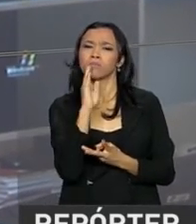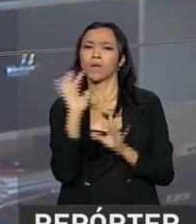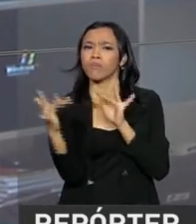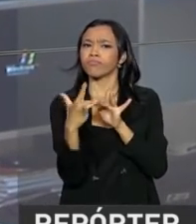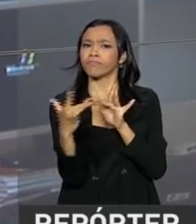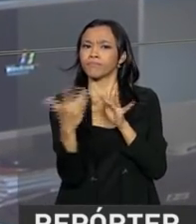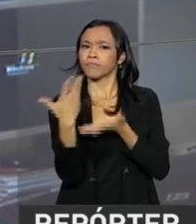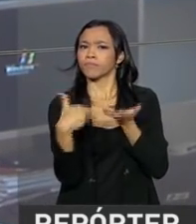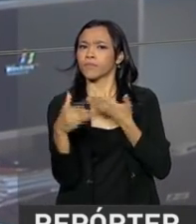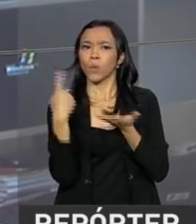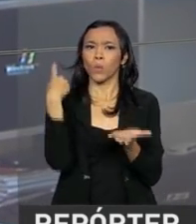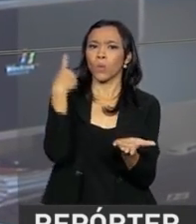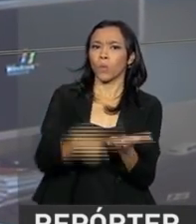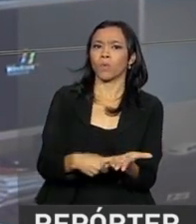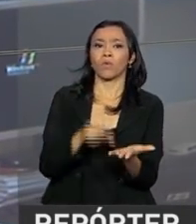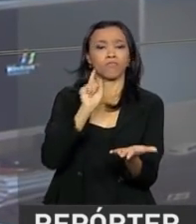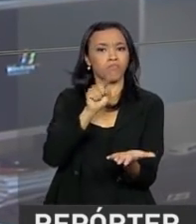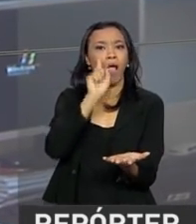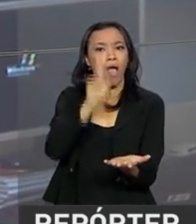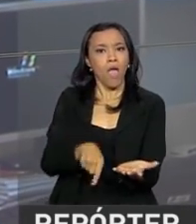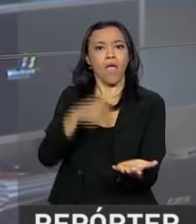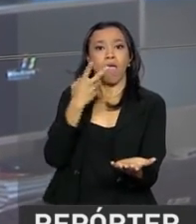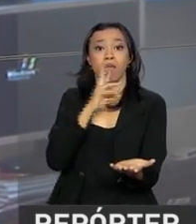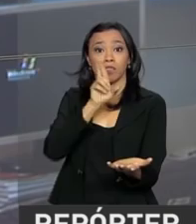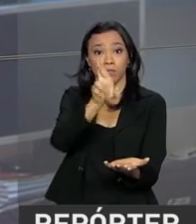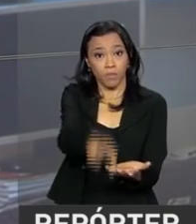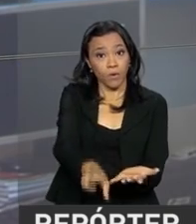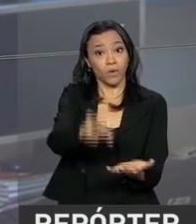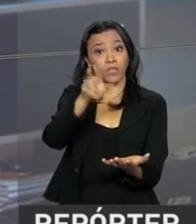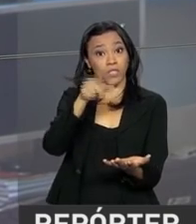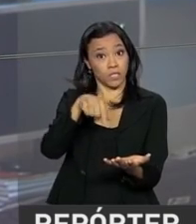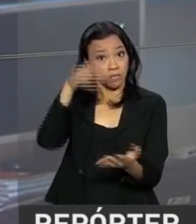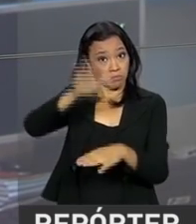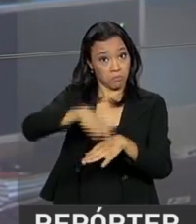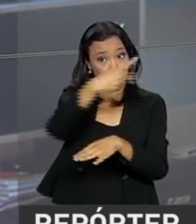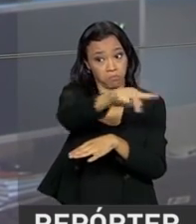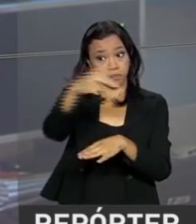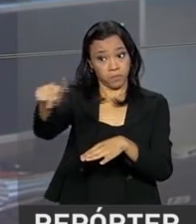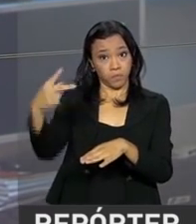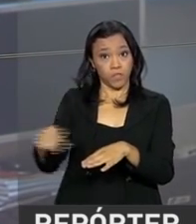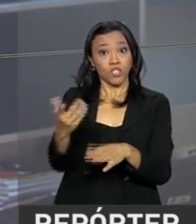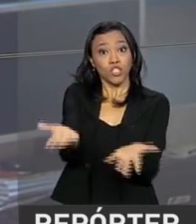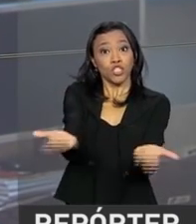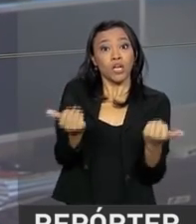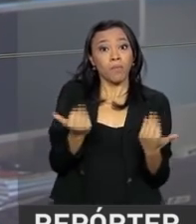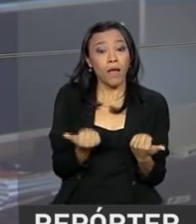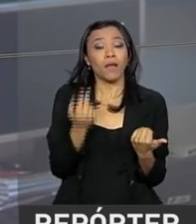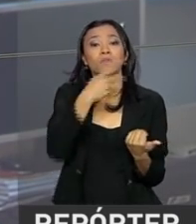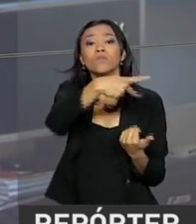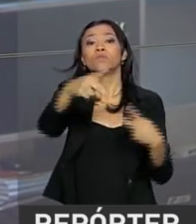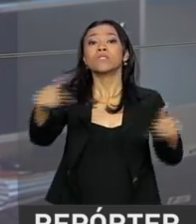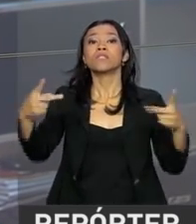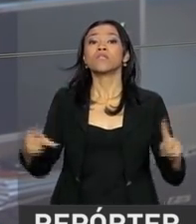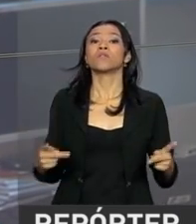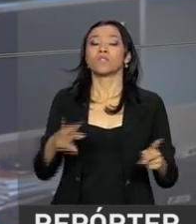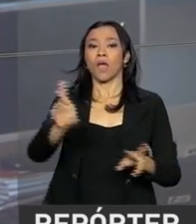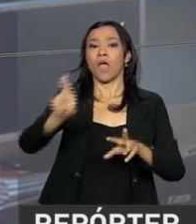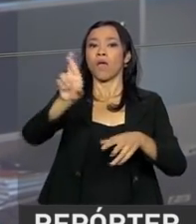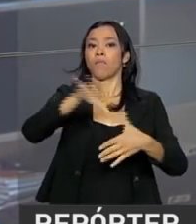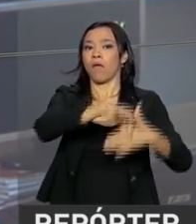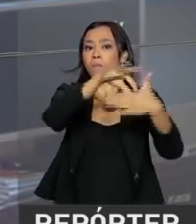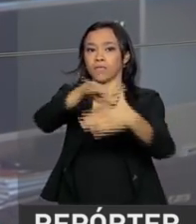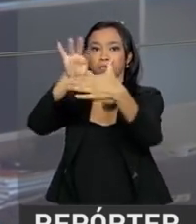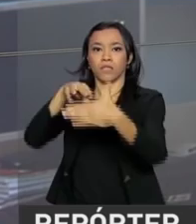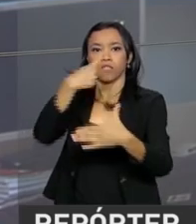consulta. A medida foi tomada em resposta à decisão desses governos em chamar de volta seus representantes diplomáticos